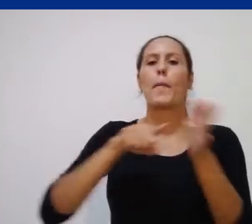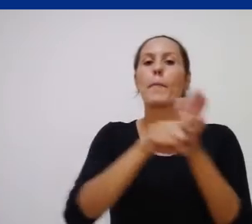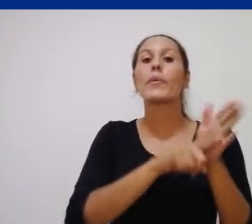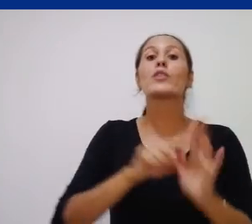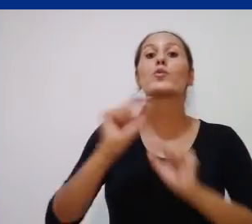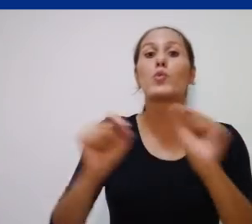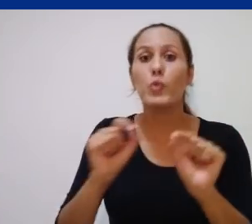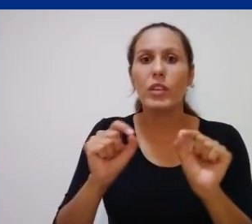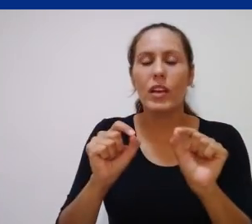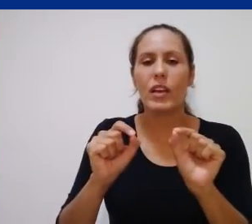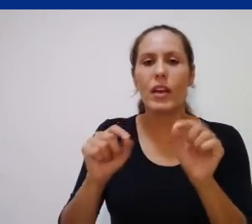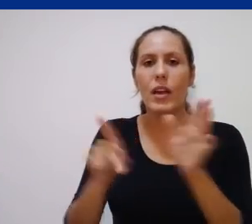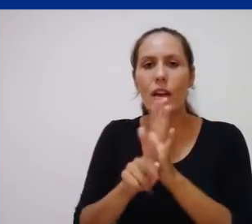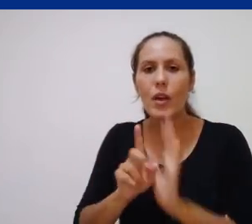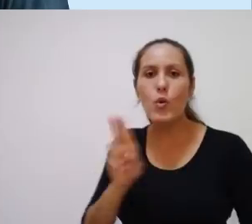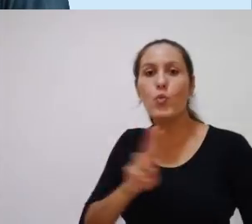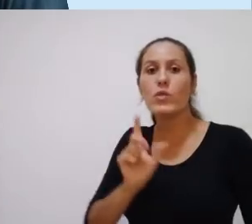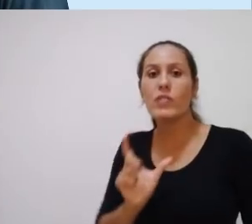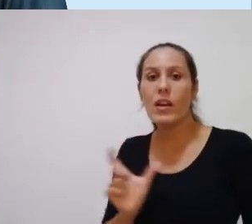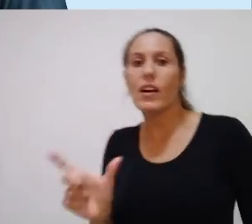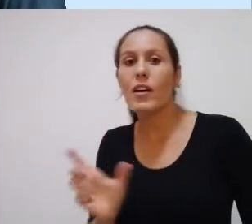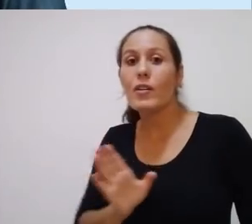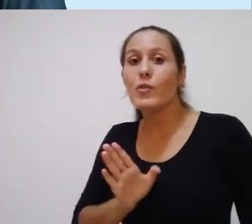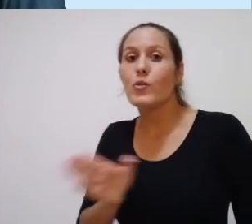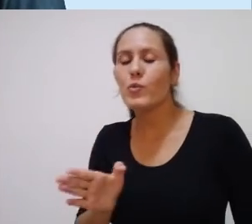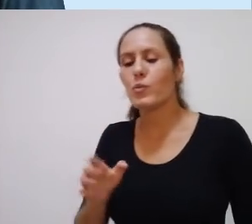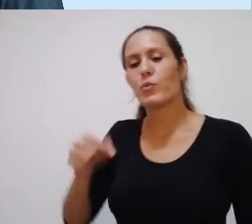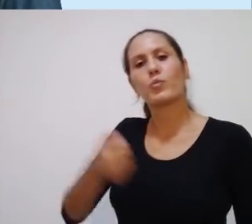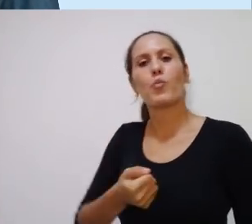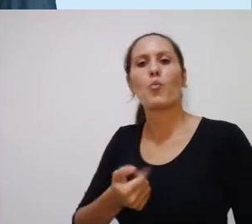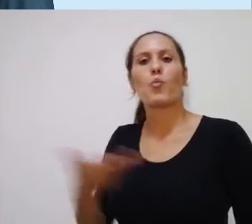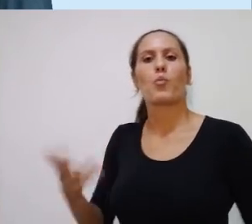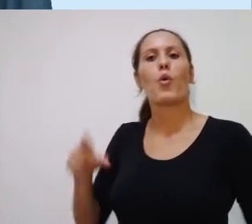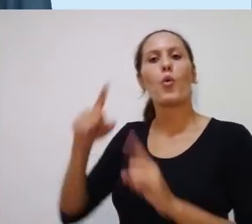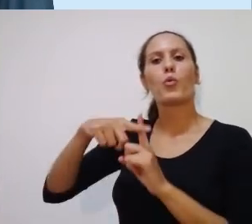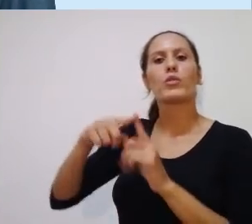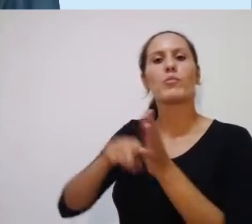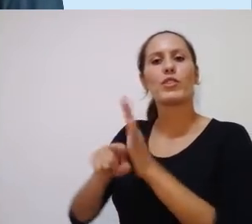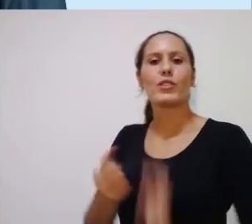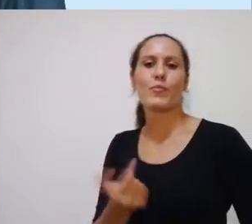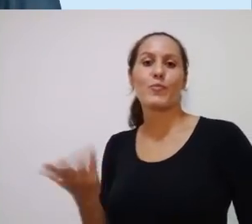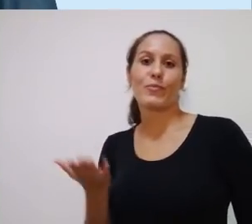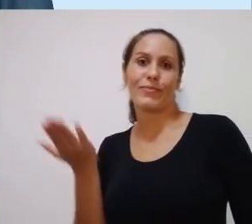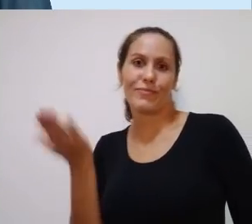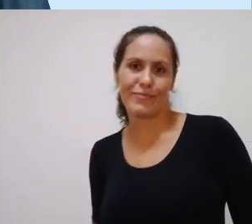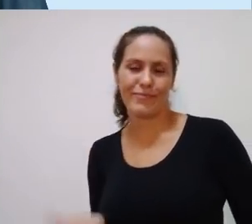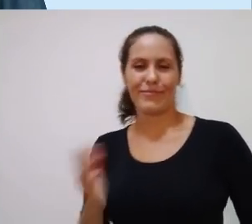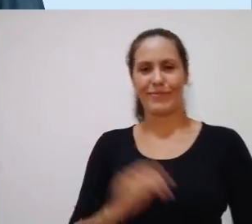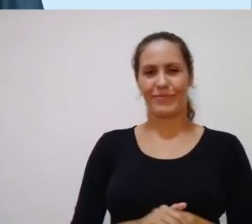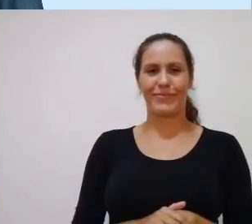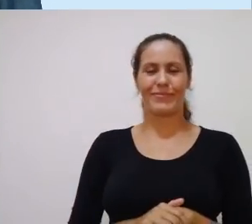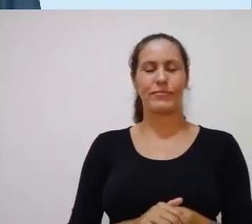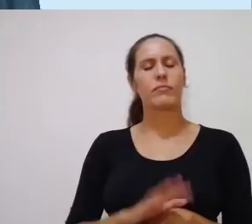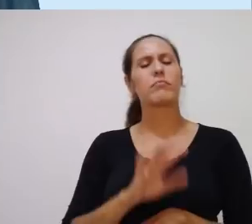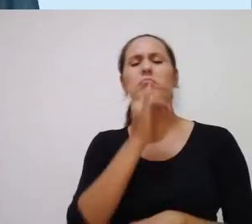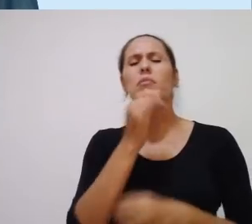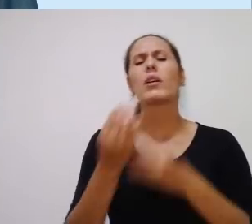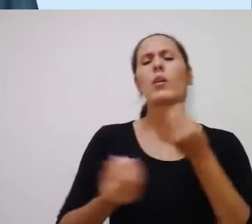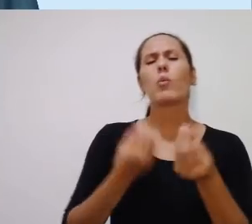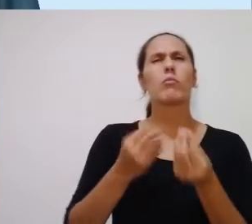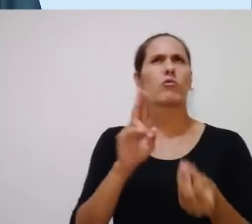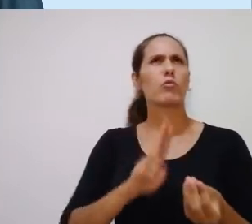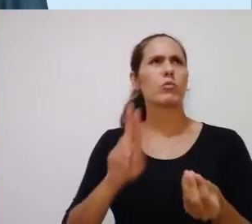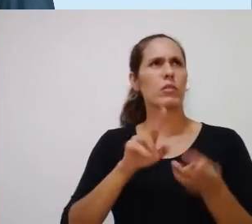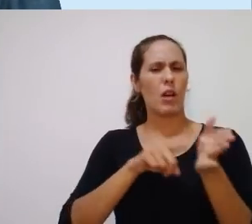abordagem quantitativa. Percebeu? Então, de repente, a gente se depara com um exemplo. Como é que eu vou usar uma